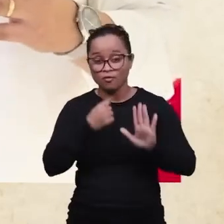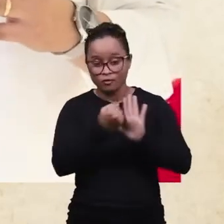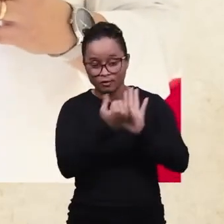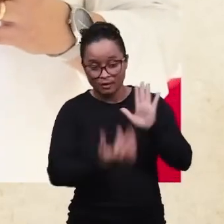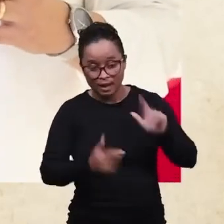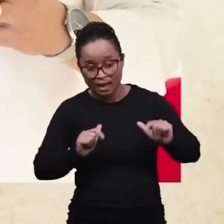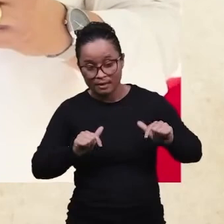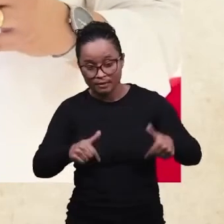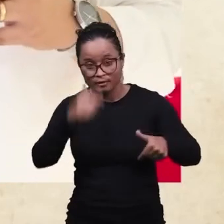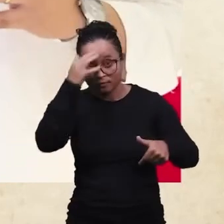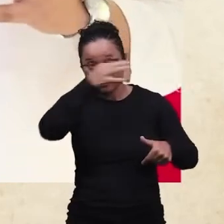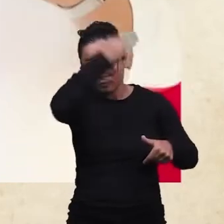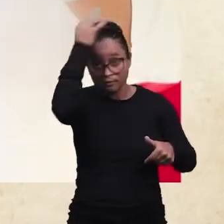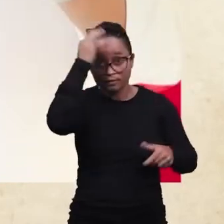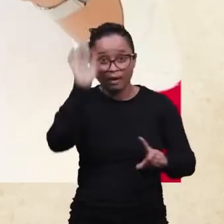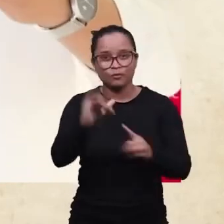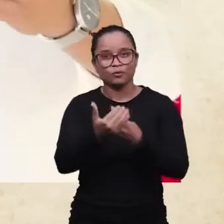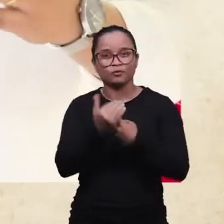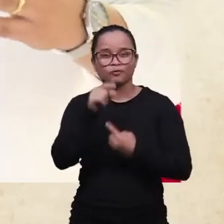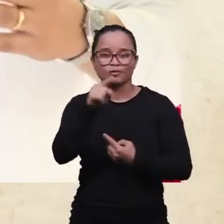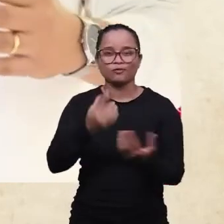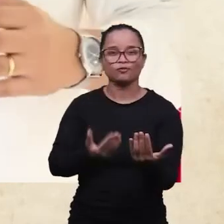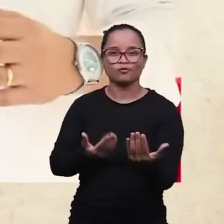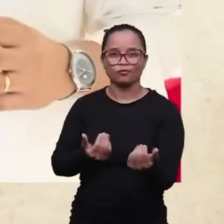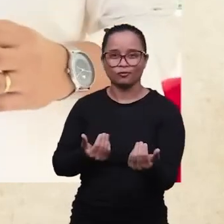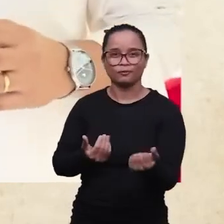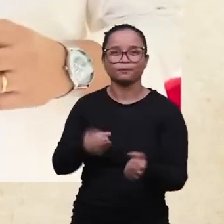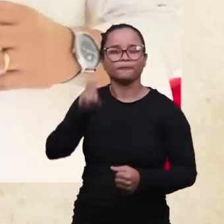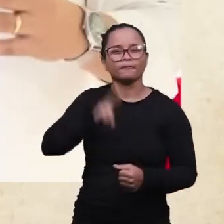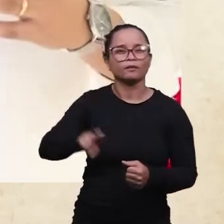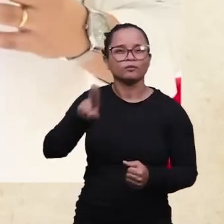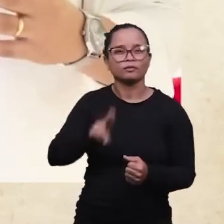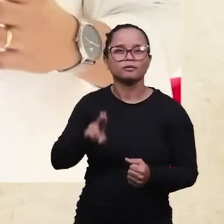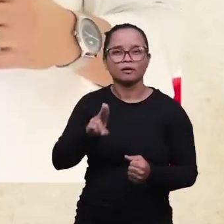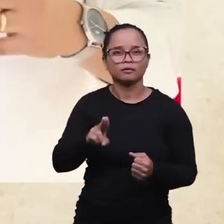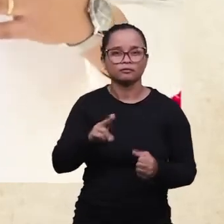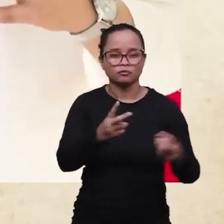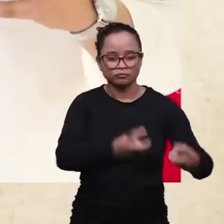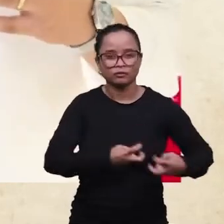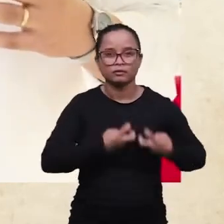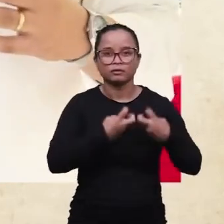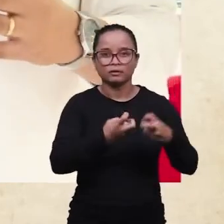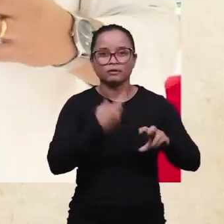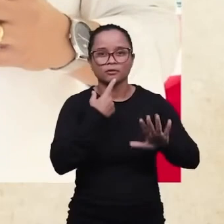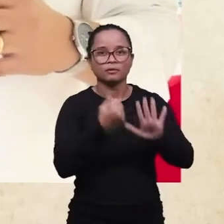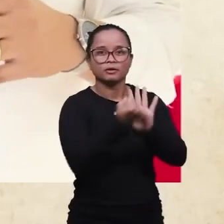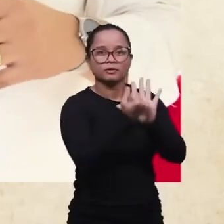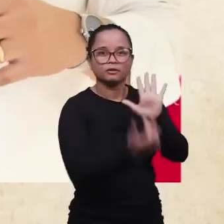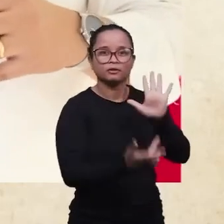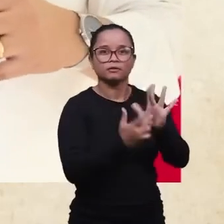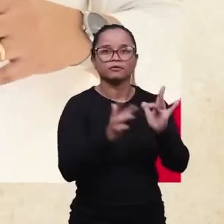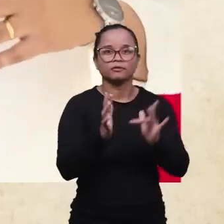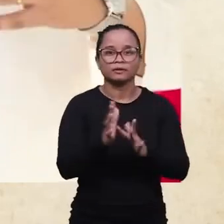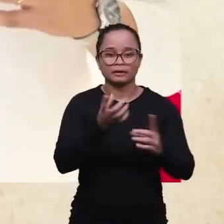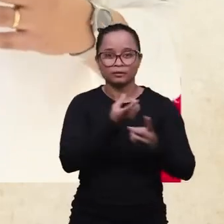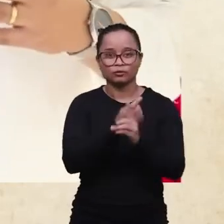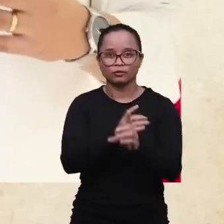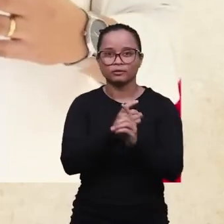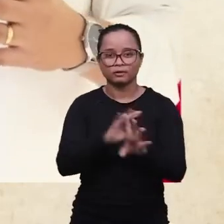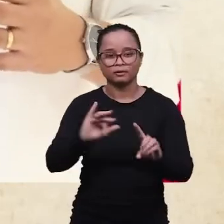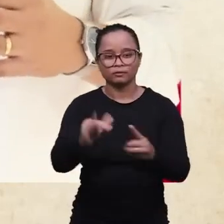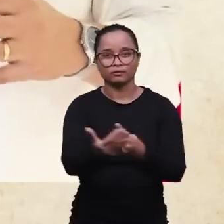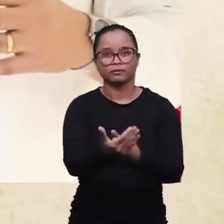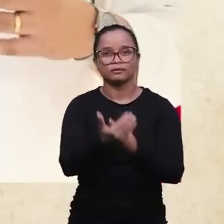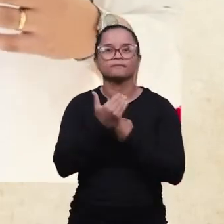do Espírito Santo, é proteção para você, jovem. Fazer uso do clamor pelo sangue de Jesus, da doutrina